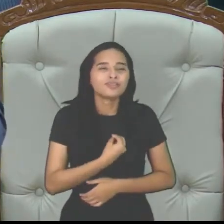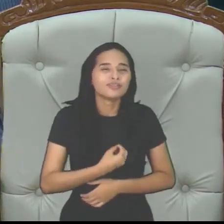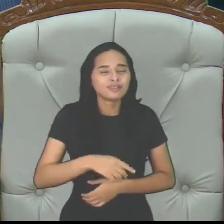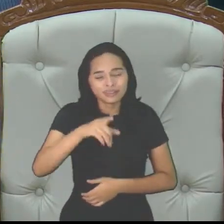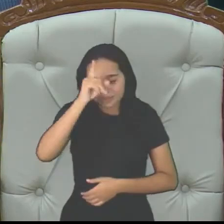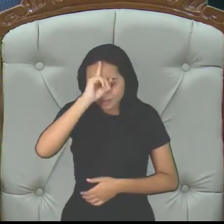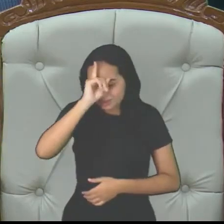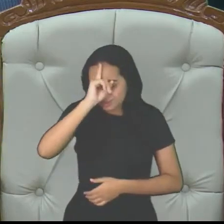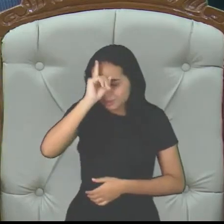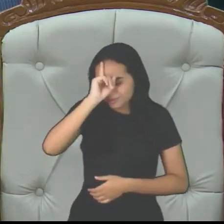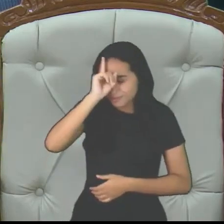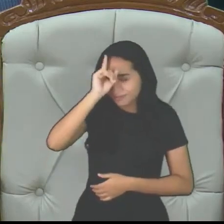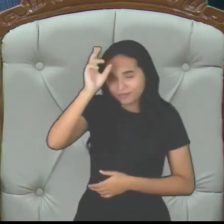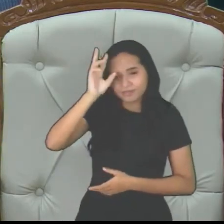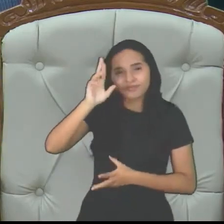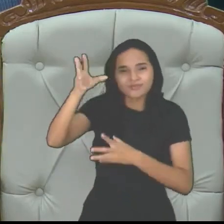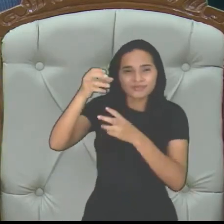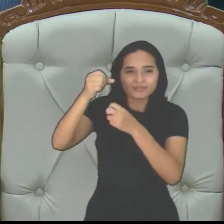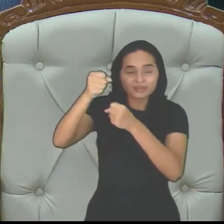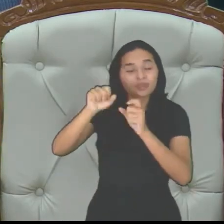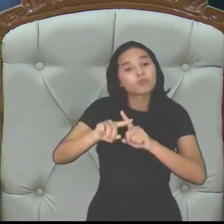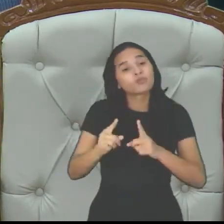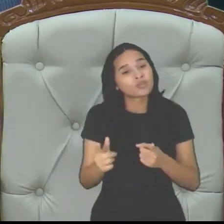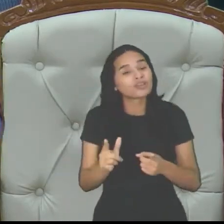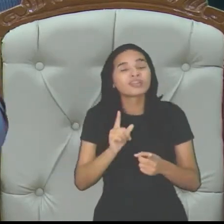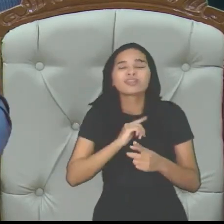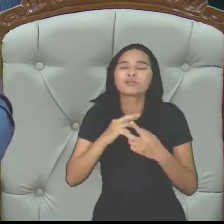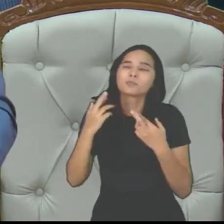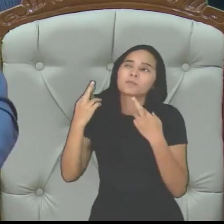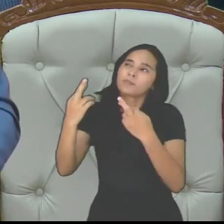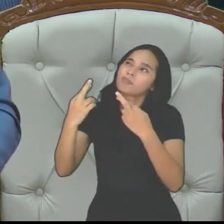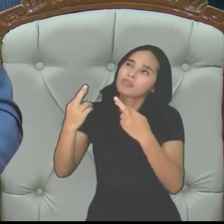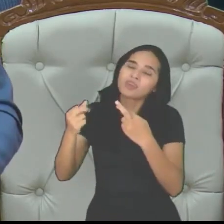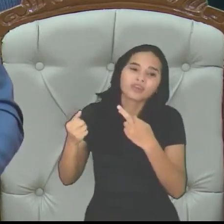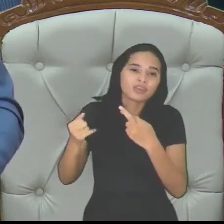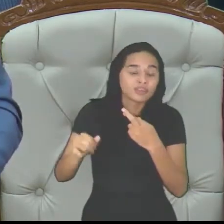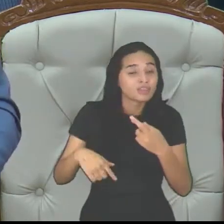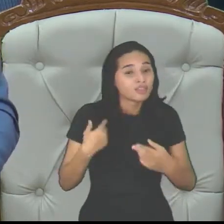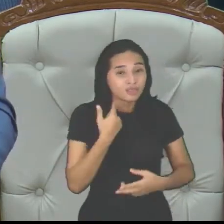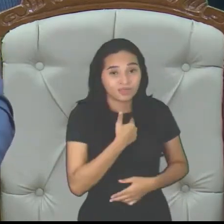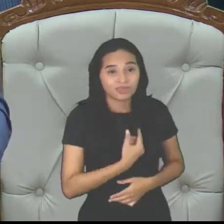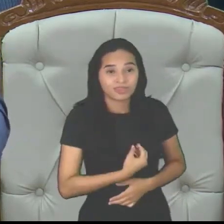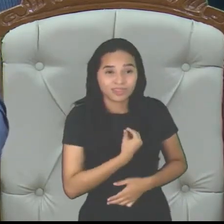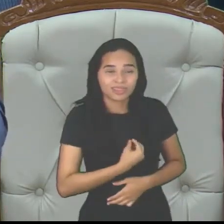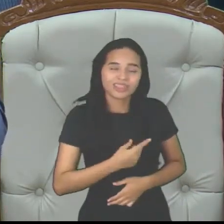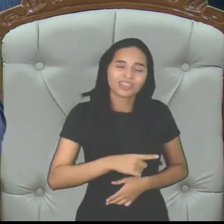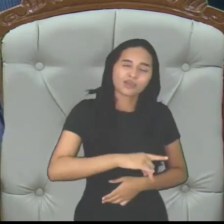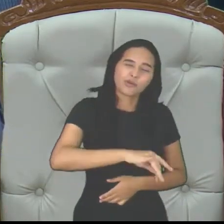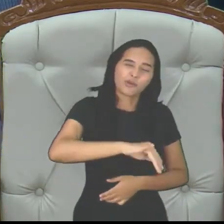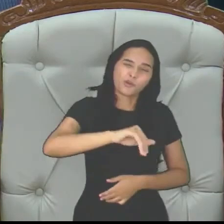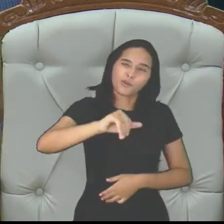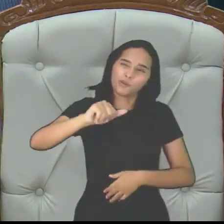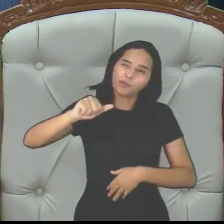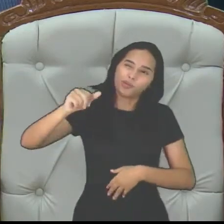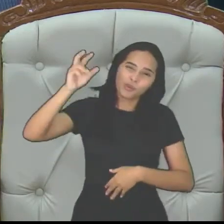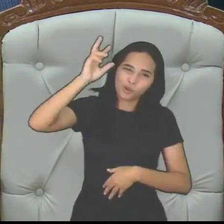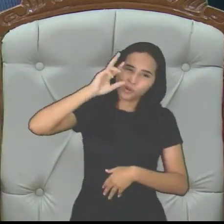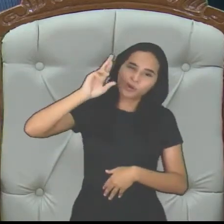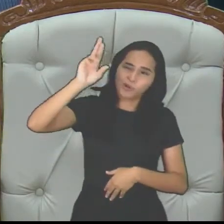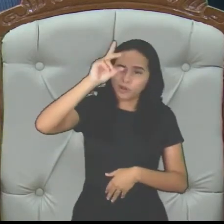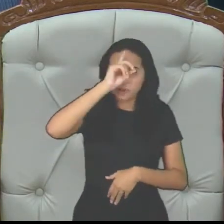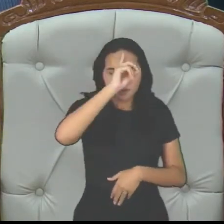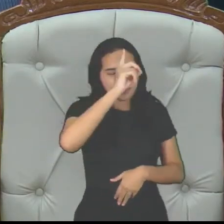Senhor, mas nós temos a esperança que, se nós estivermos vivos naquele dia, que o Senhor mandará